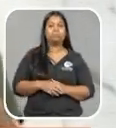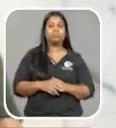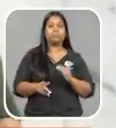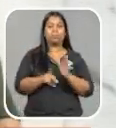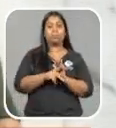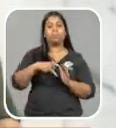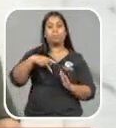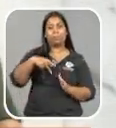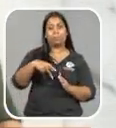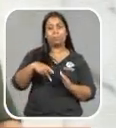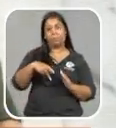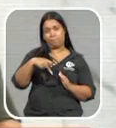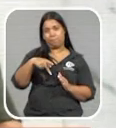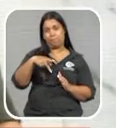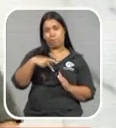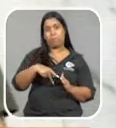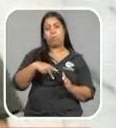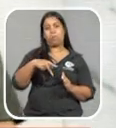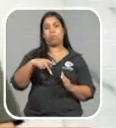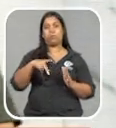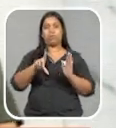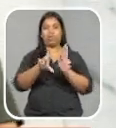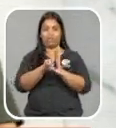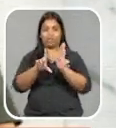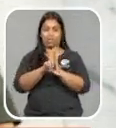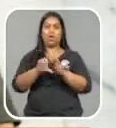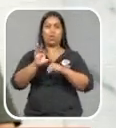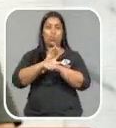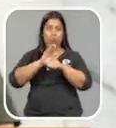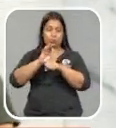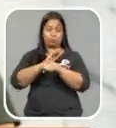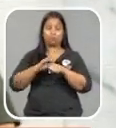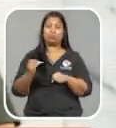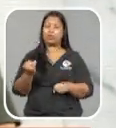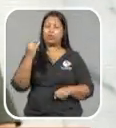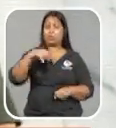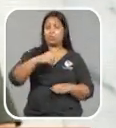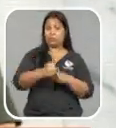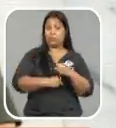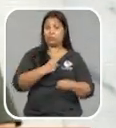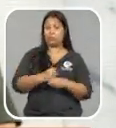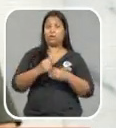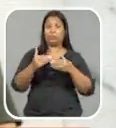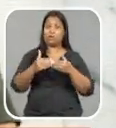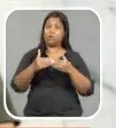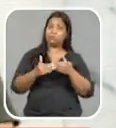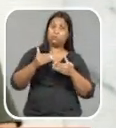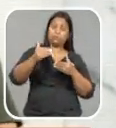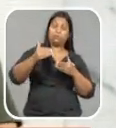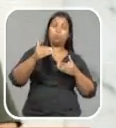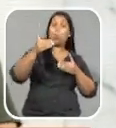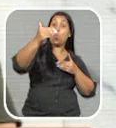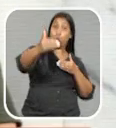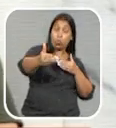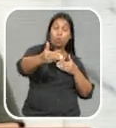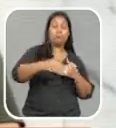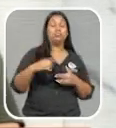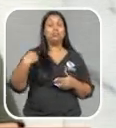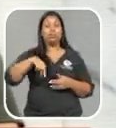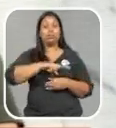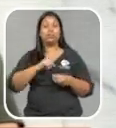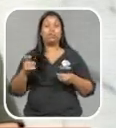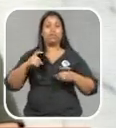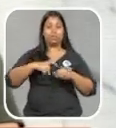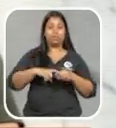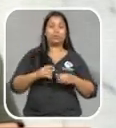é importante para esse ano. Agora, a médio e longo prazo, nós temos que recuperar os royalties do pré-sal como